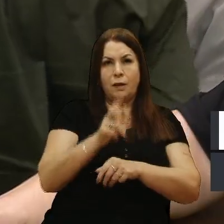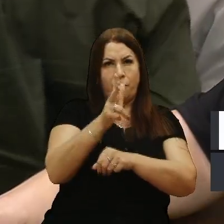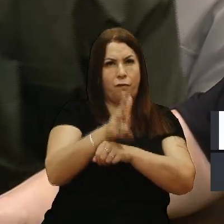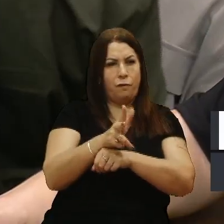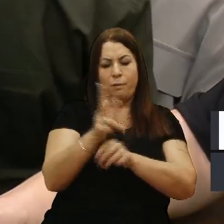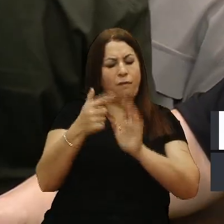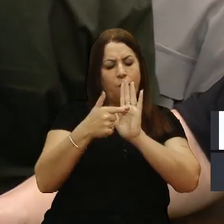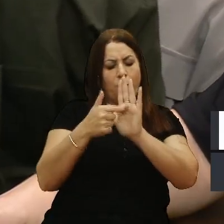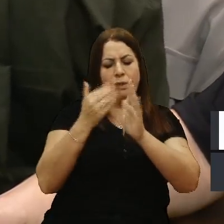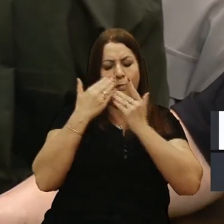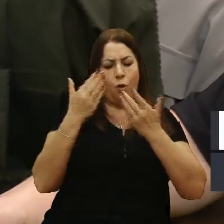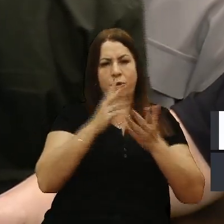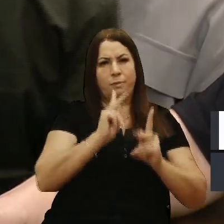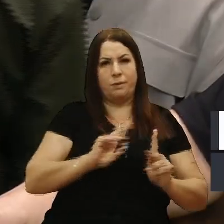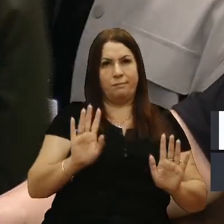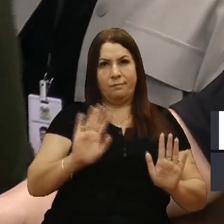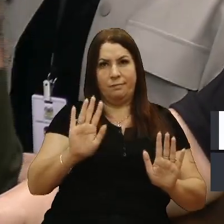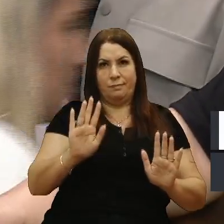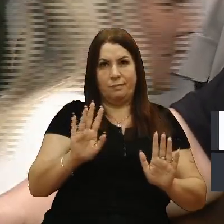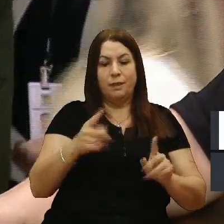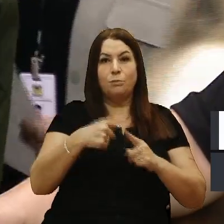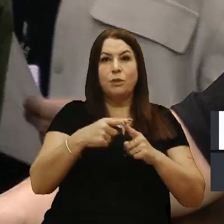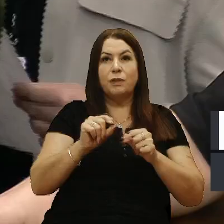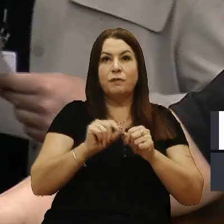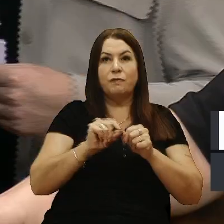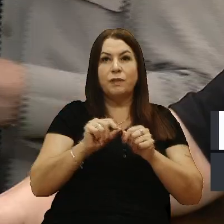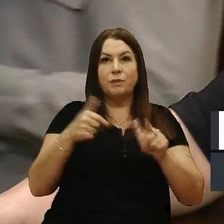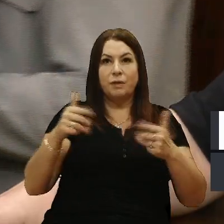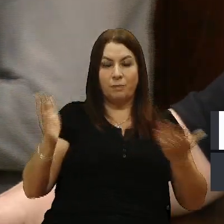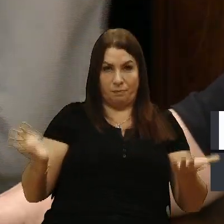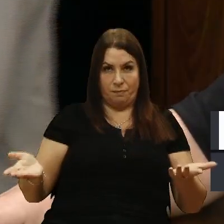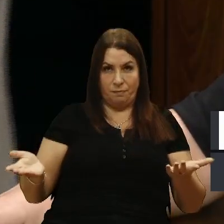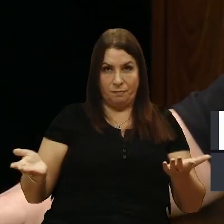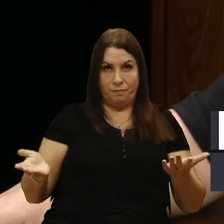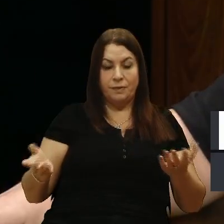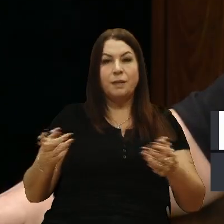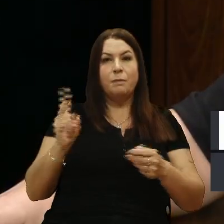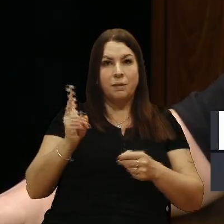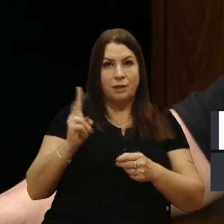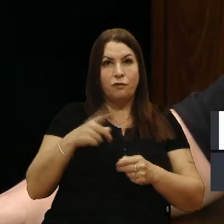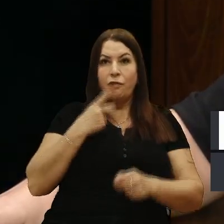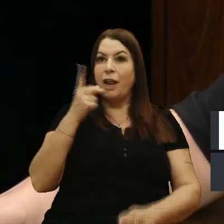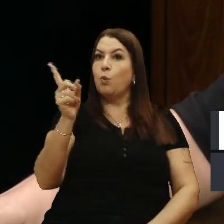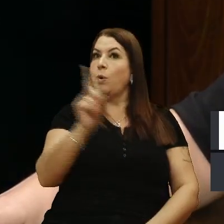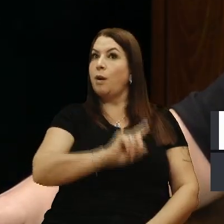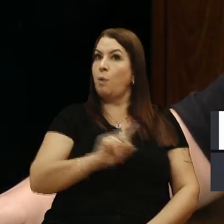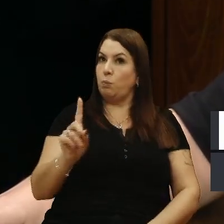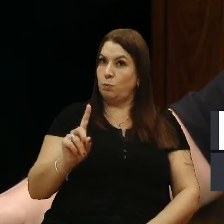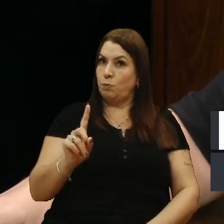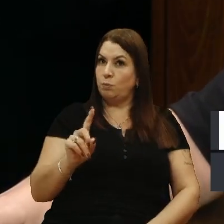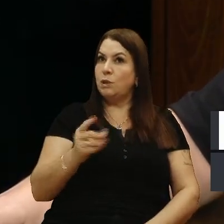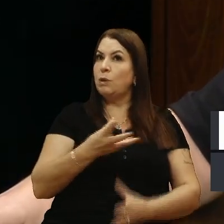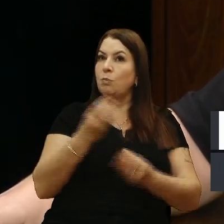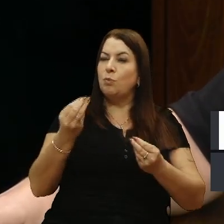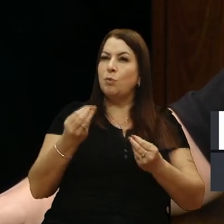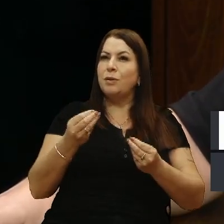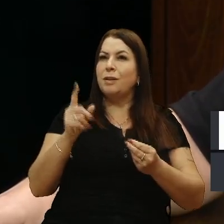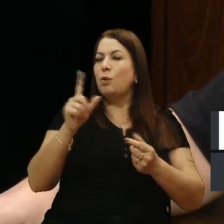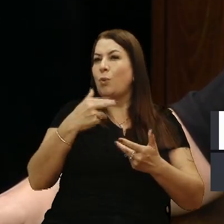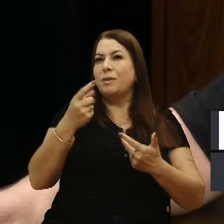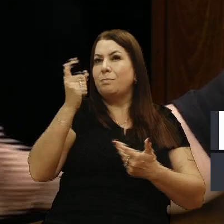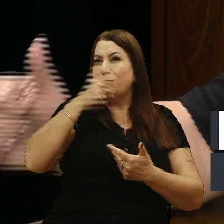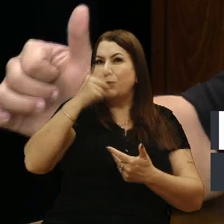não vamos expor as pessoas, né? Até porque estão fazendo o seu trabalho. Mas sempre disseram não. É tanta inverdade,